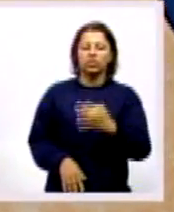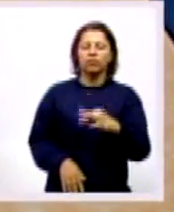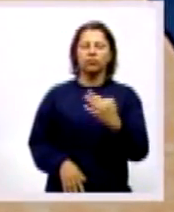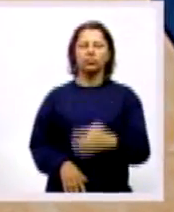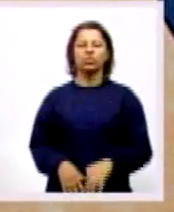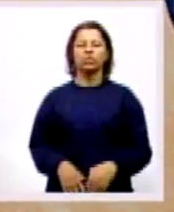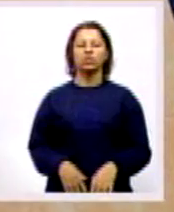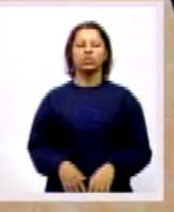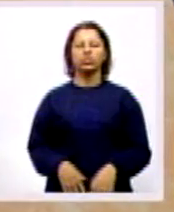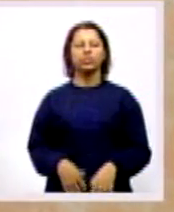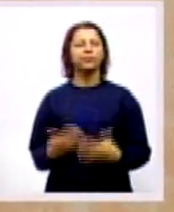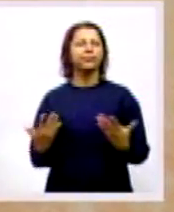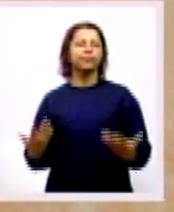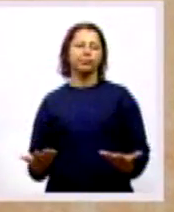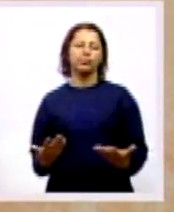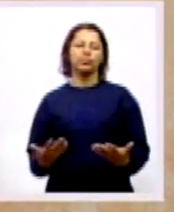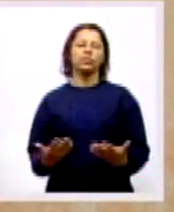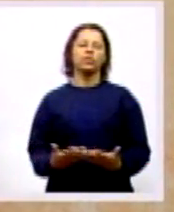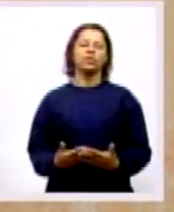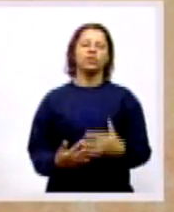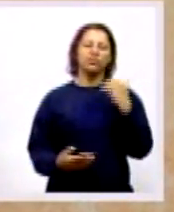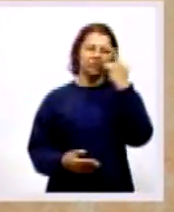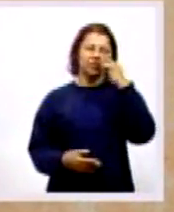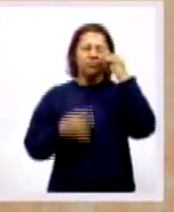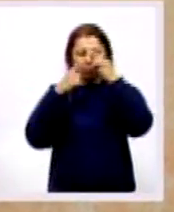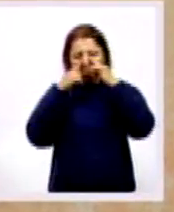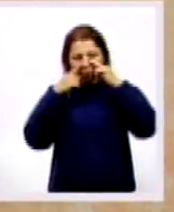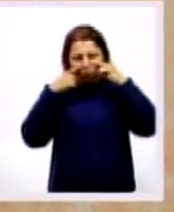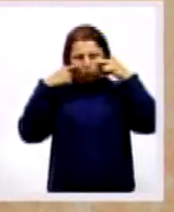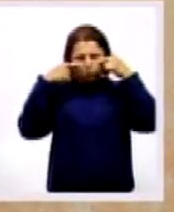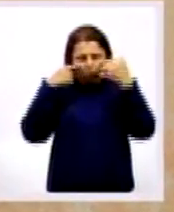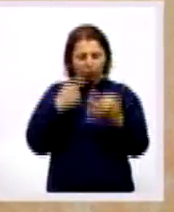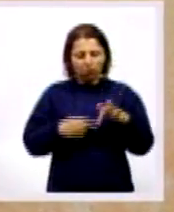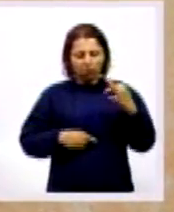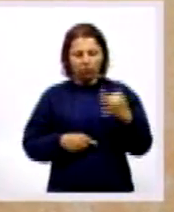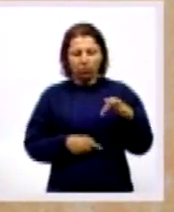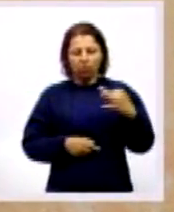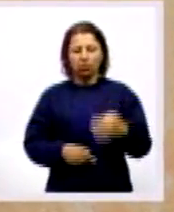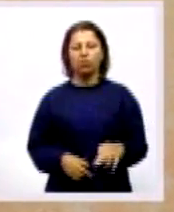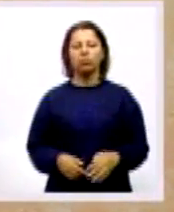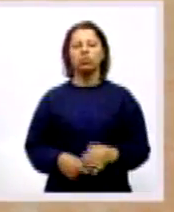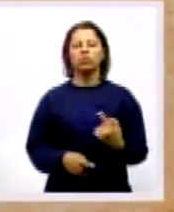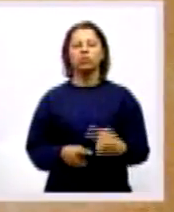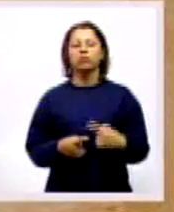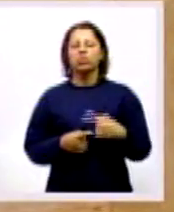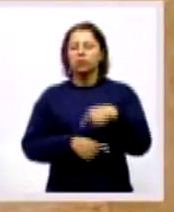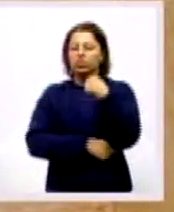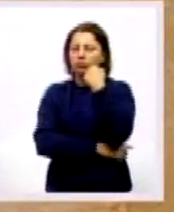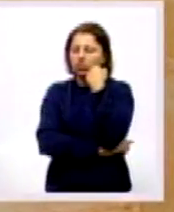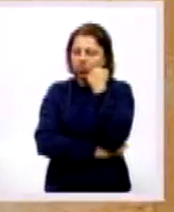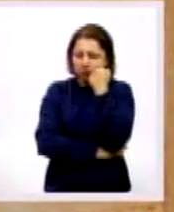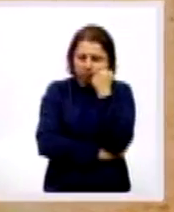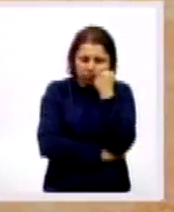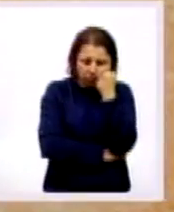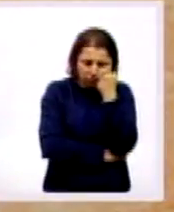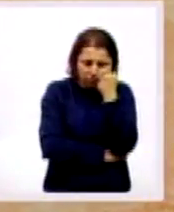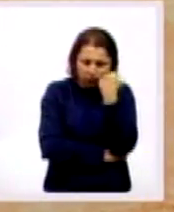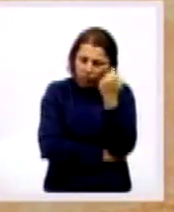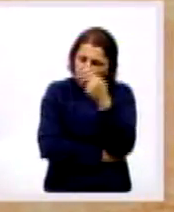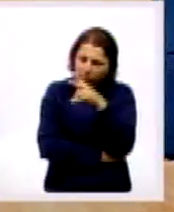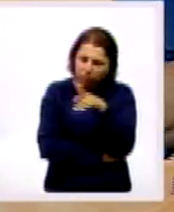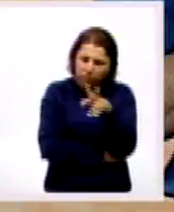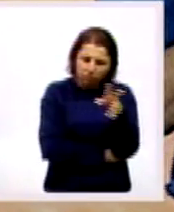que tristeza. O olho ficou tão fundo que não sai a dor mais. Ficou fundo de tanto ficar vendo. Só